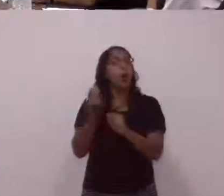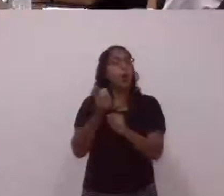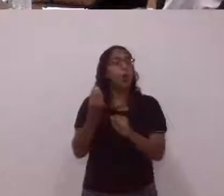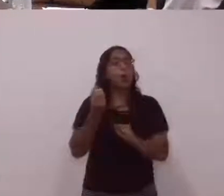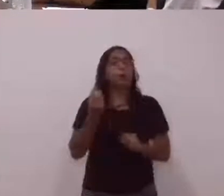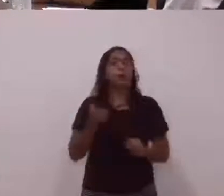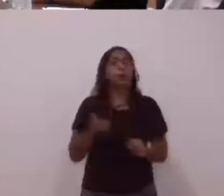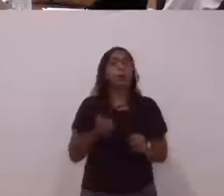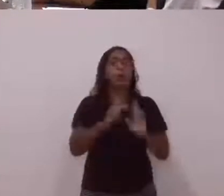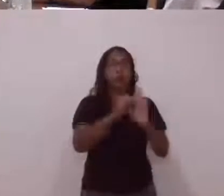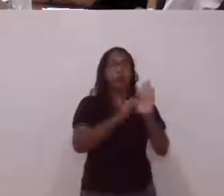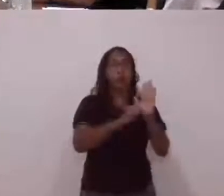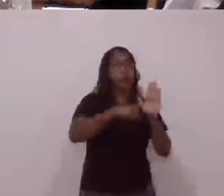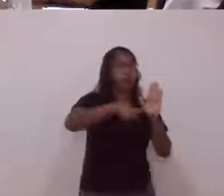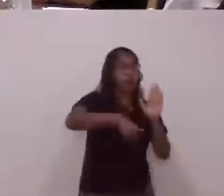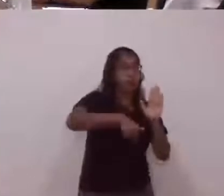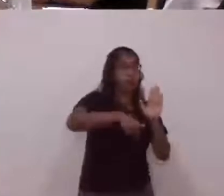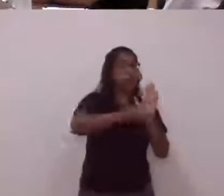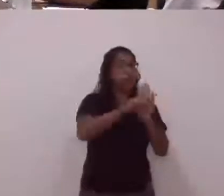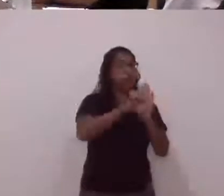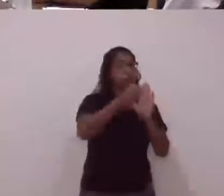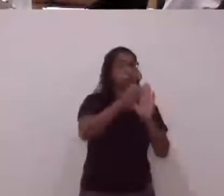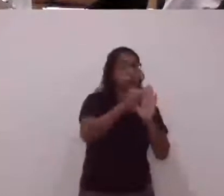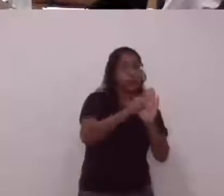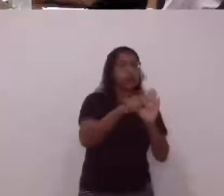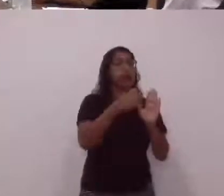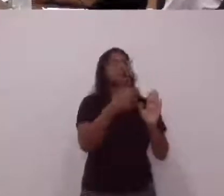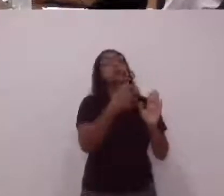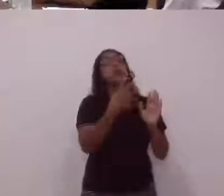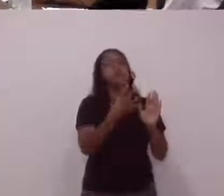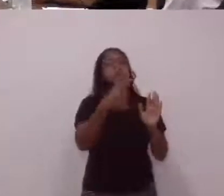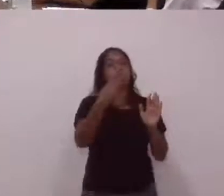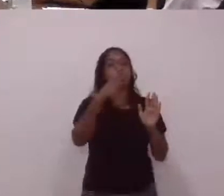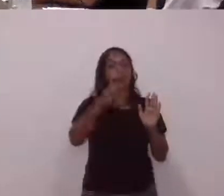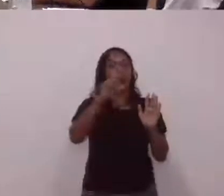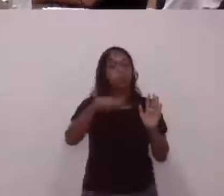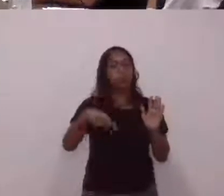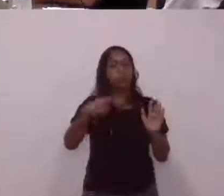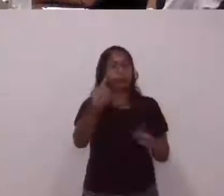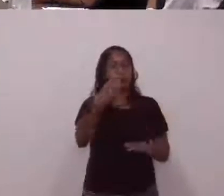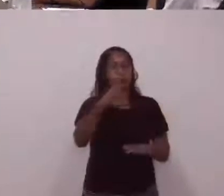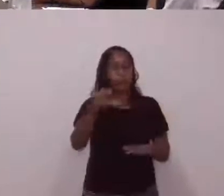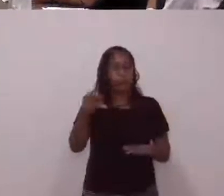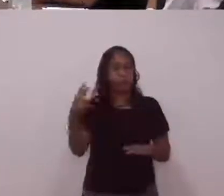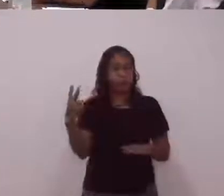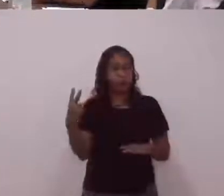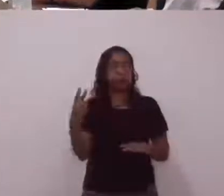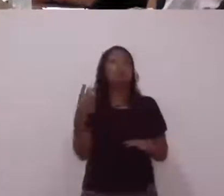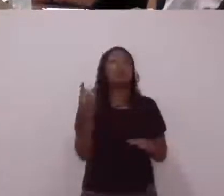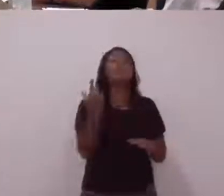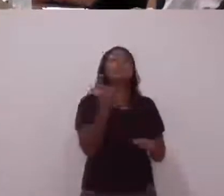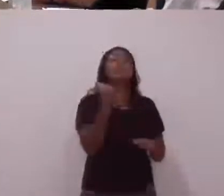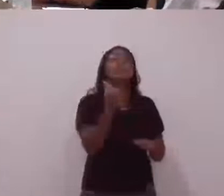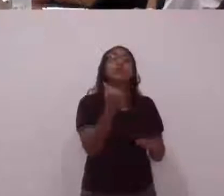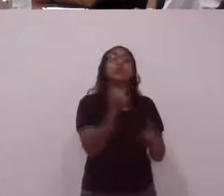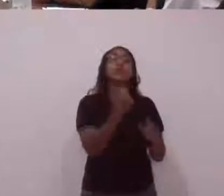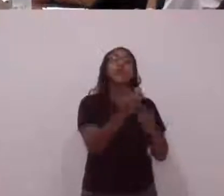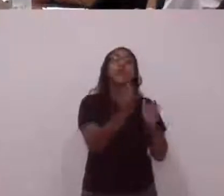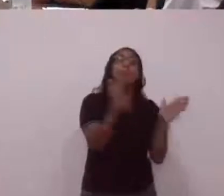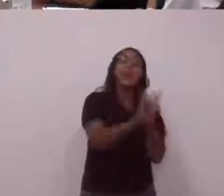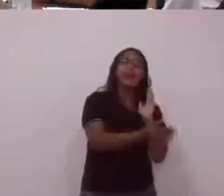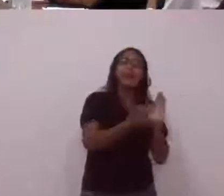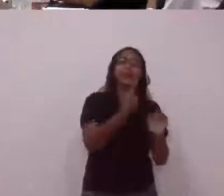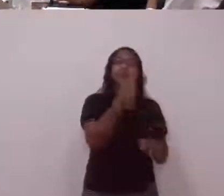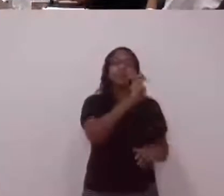artigo 7º da Lei nº.429,92. Valor do dano, R 155